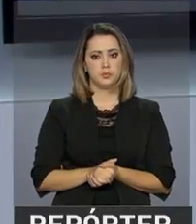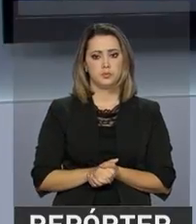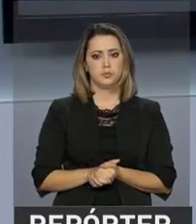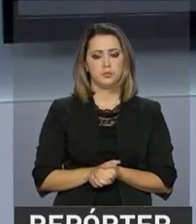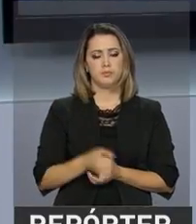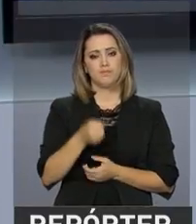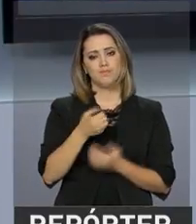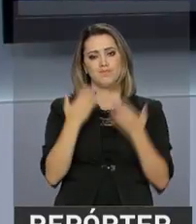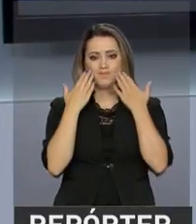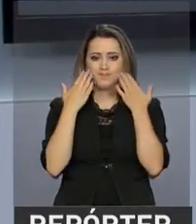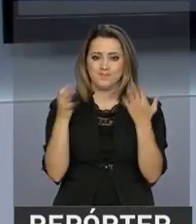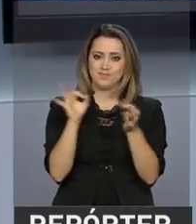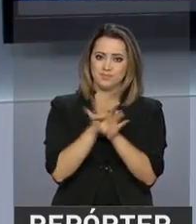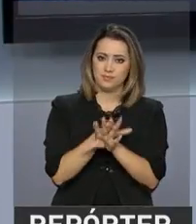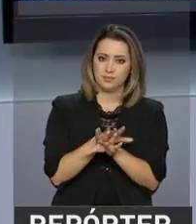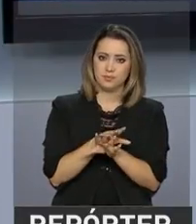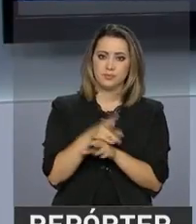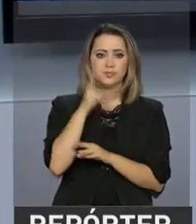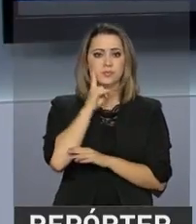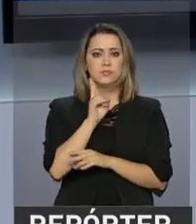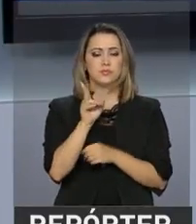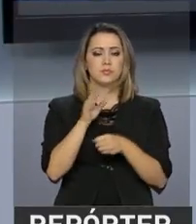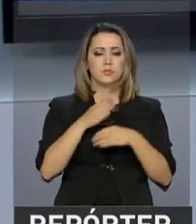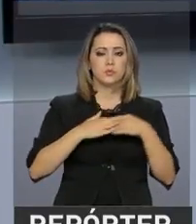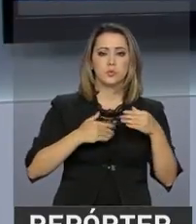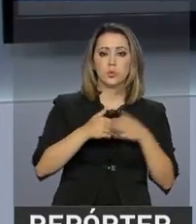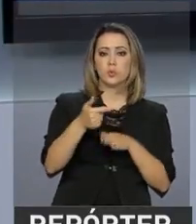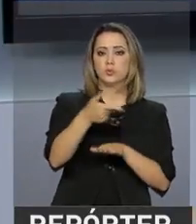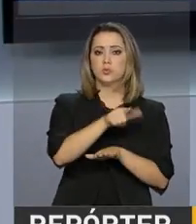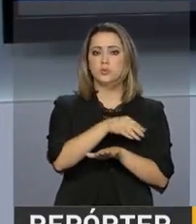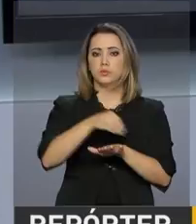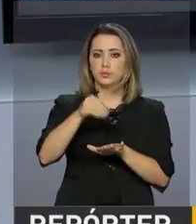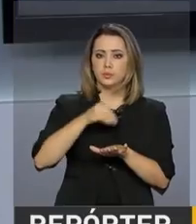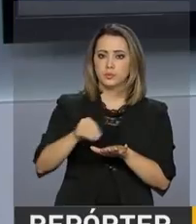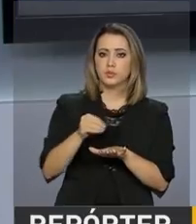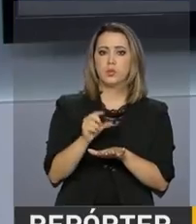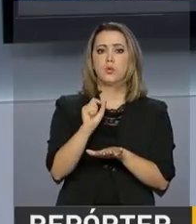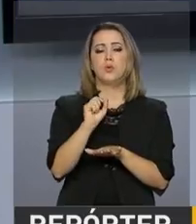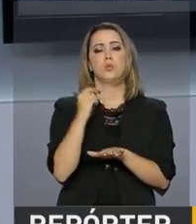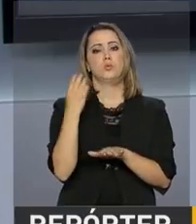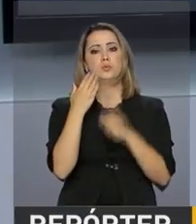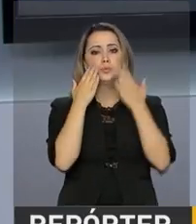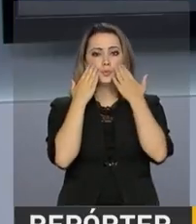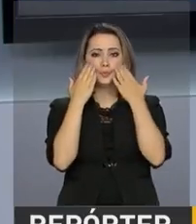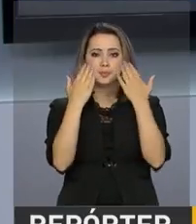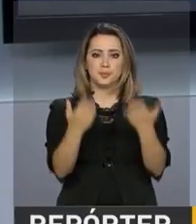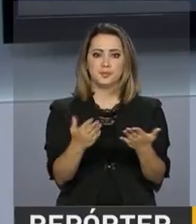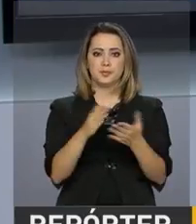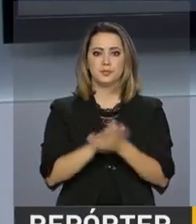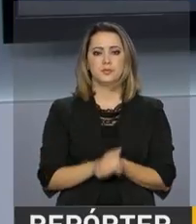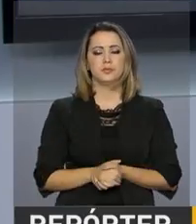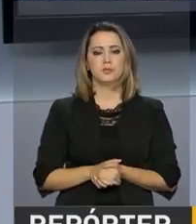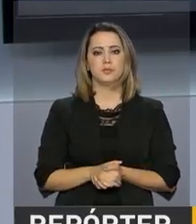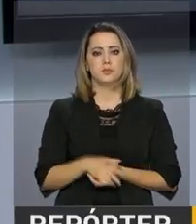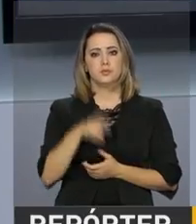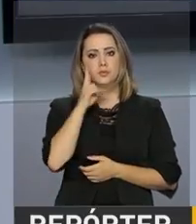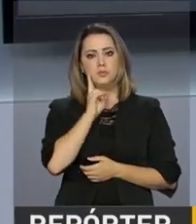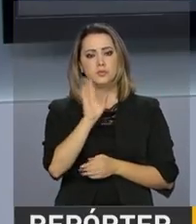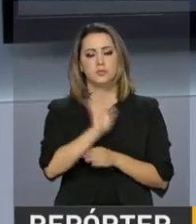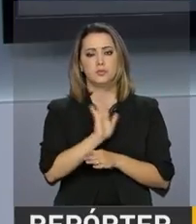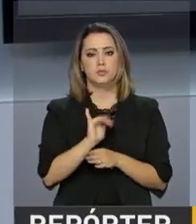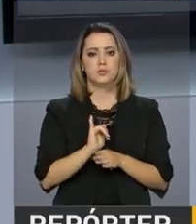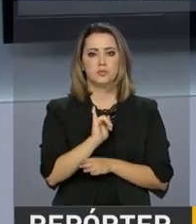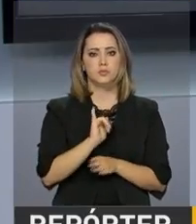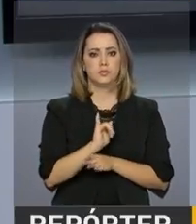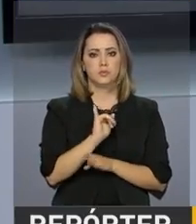O repórter NBR fica por aqui. Voltamos a qualquer momento com outras informações ou em uma hora na nossa próxima edição. Você pode rever